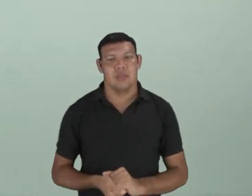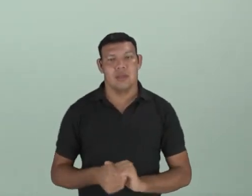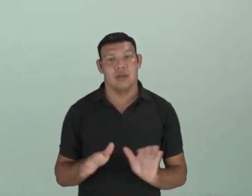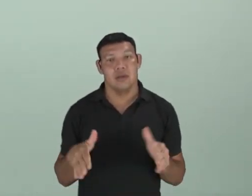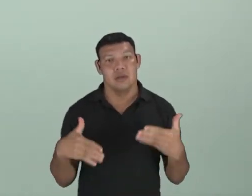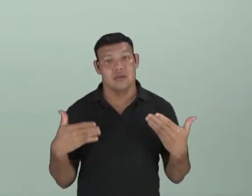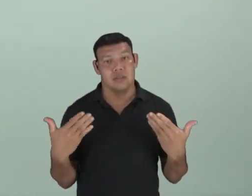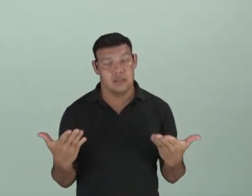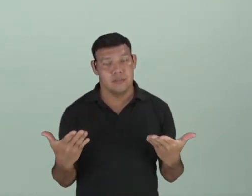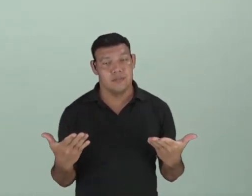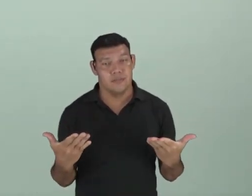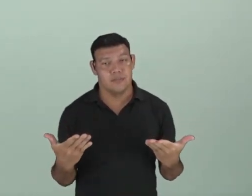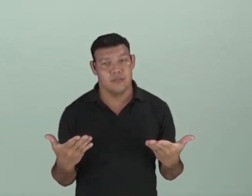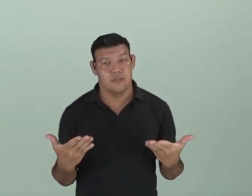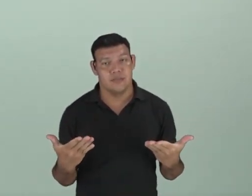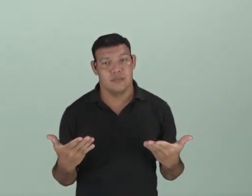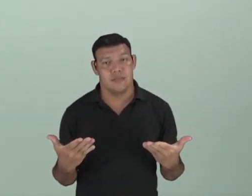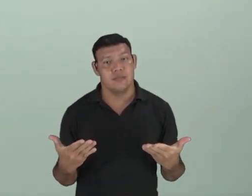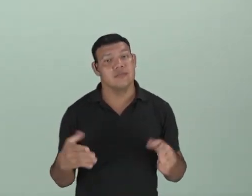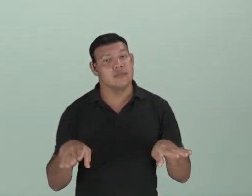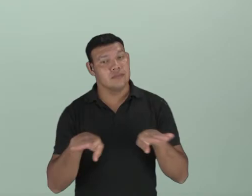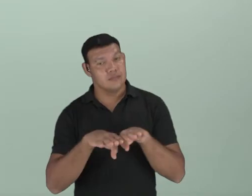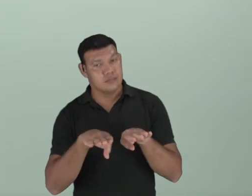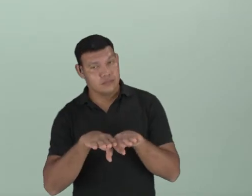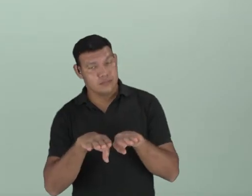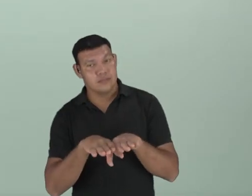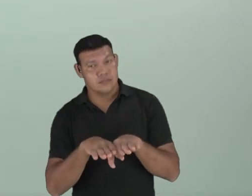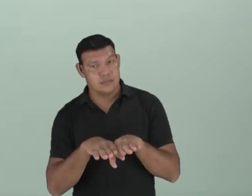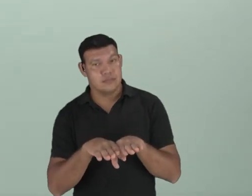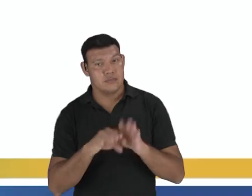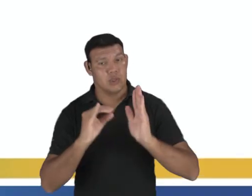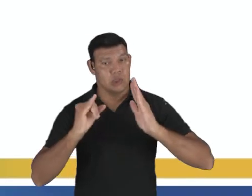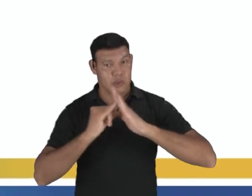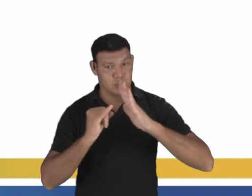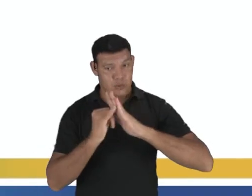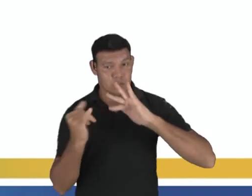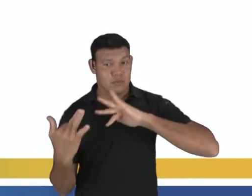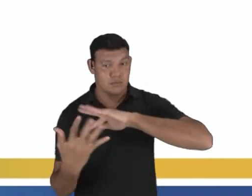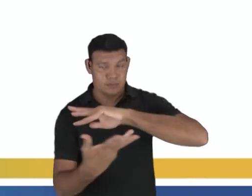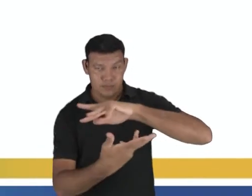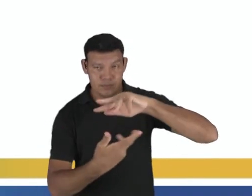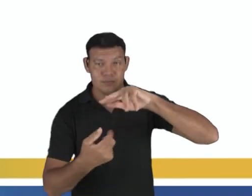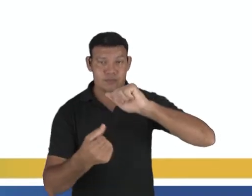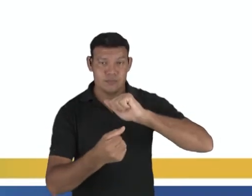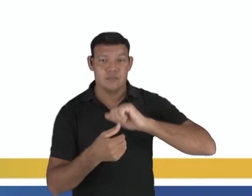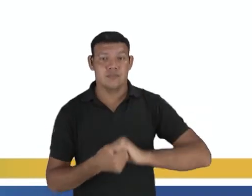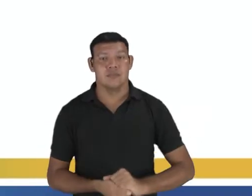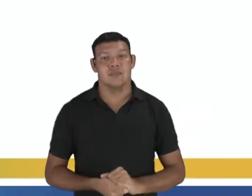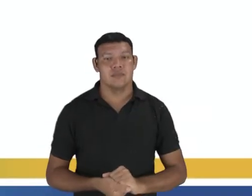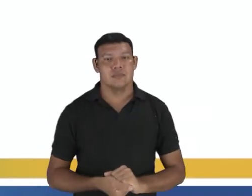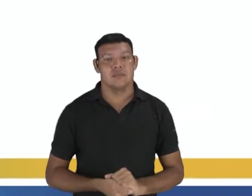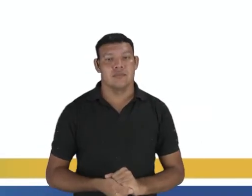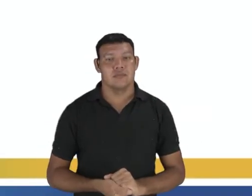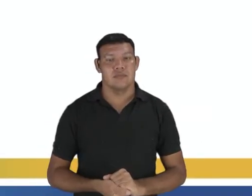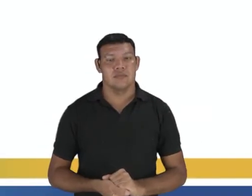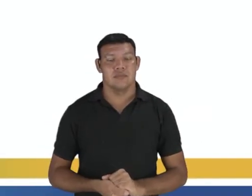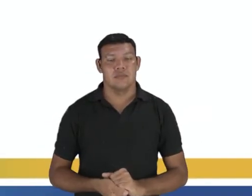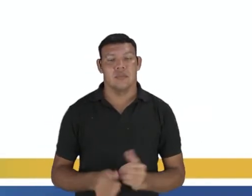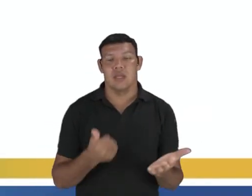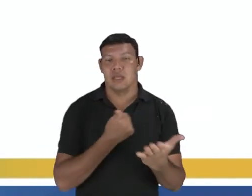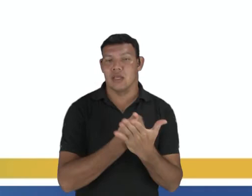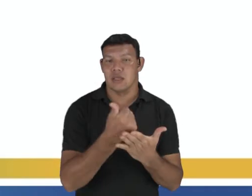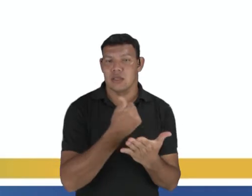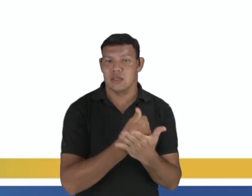a gente fala também, quando a gente fala de organizações internacionais, a gente acaba falando de algumas